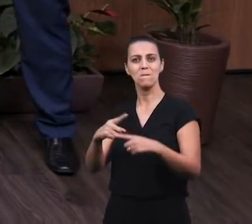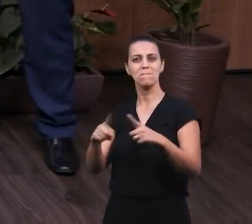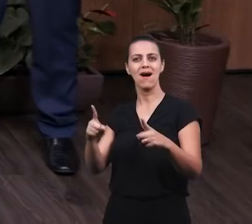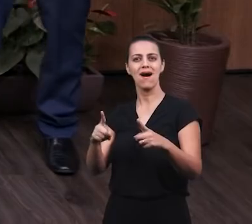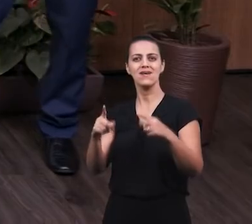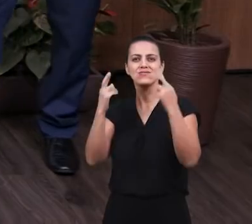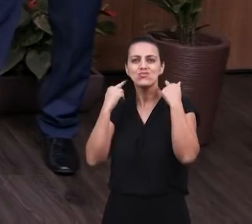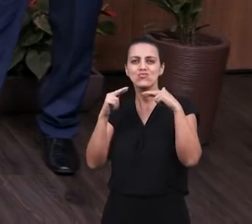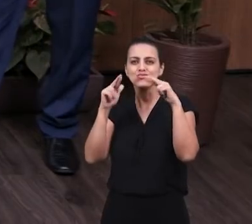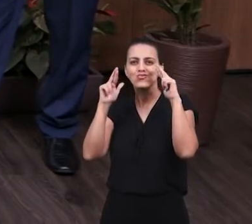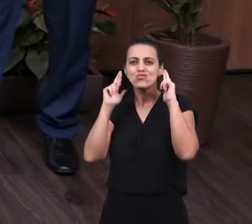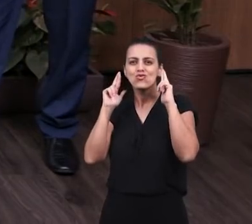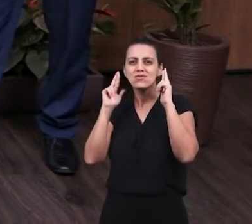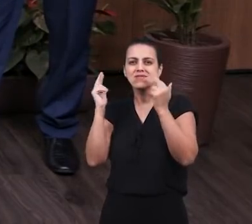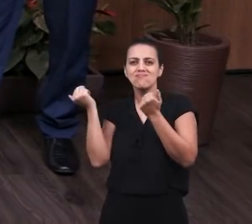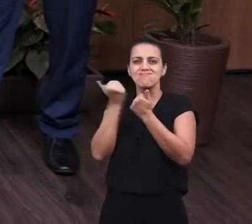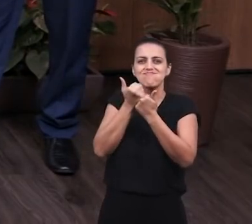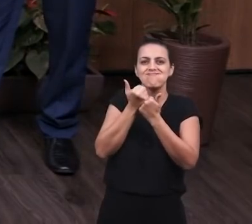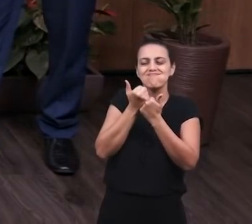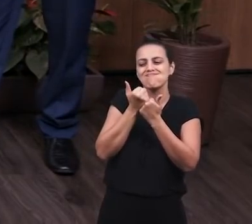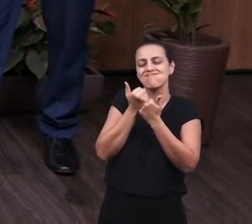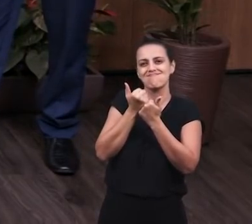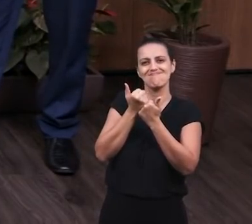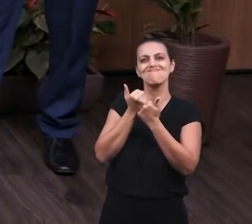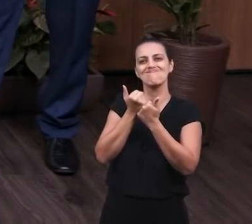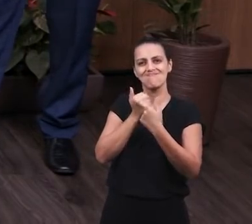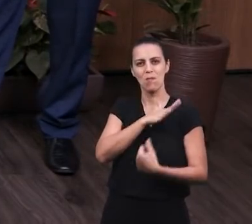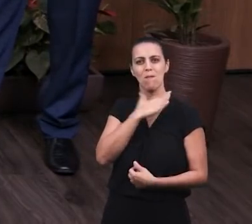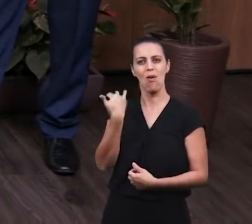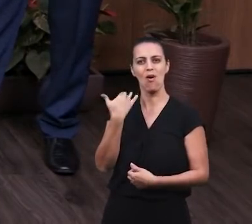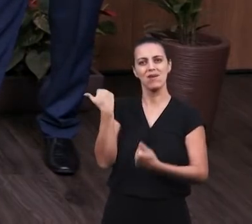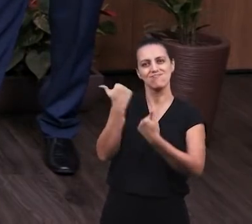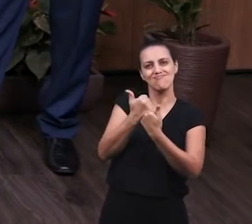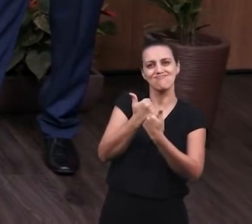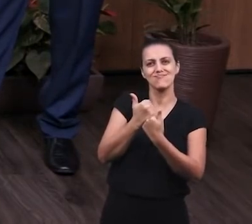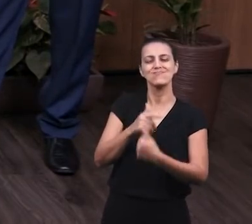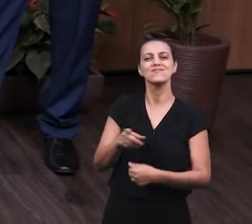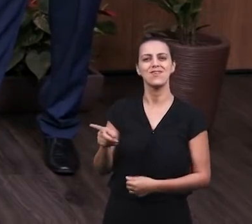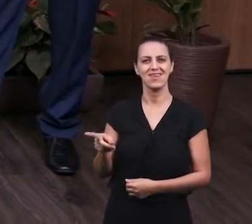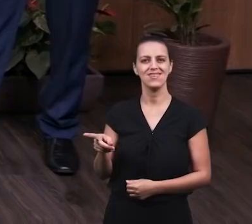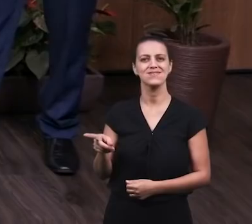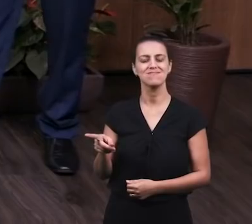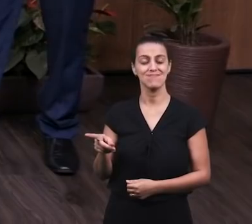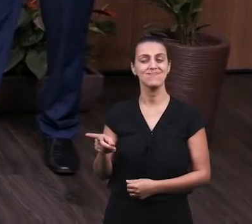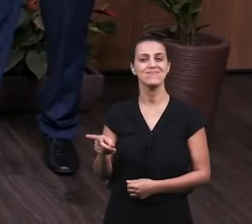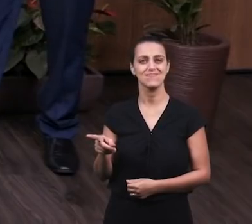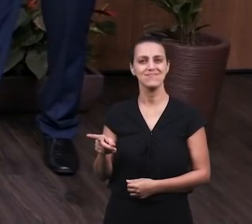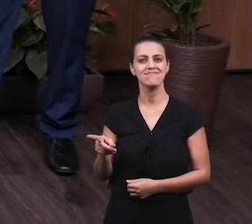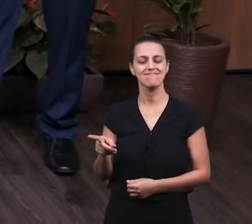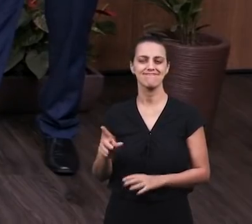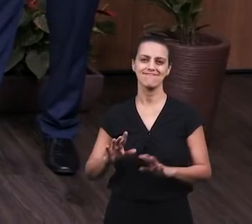o cordeiro morria no lugar dele. Glória a Jesus. Tudo era profético. Para dar